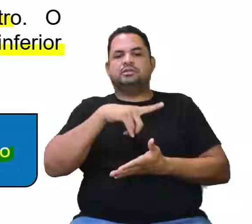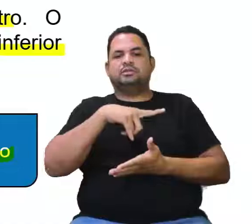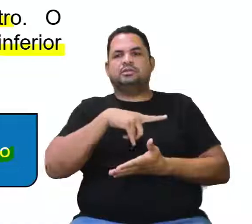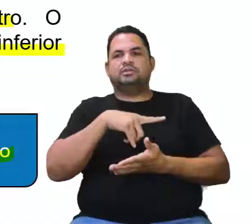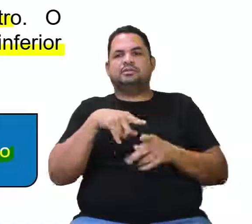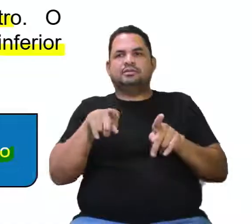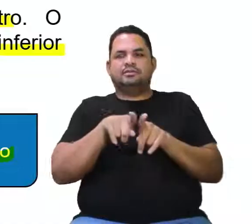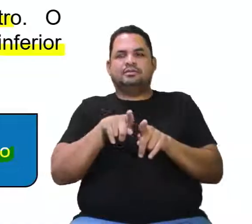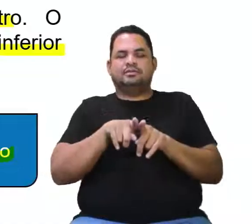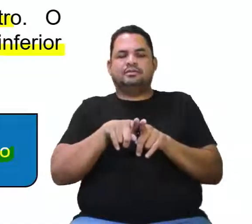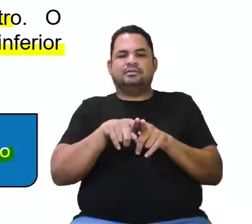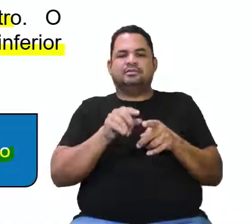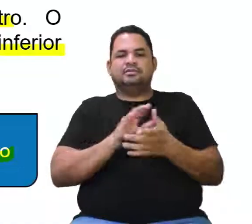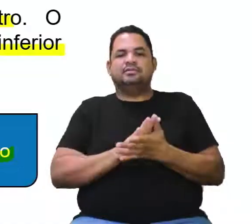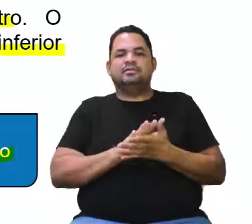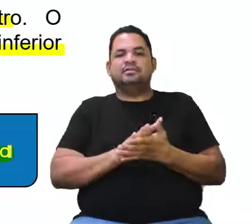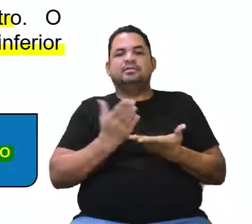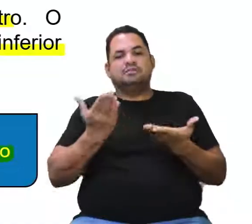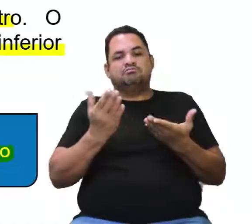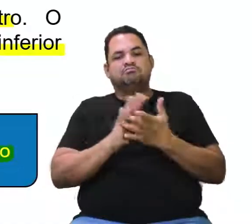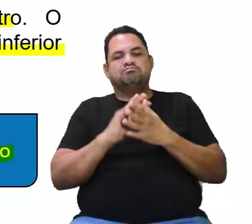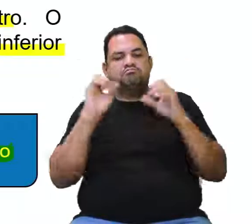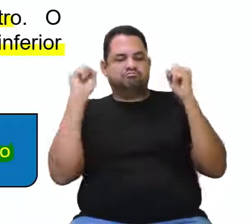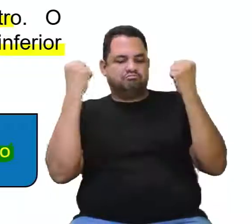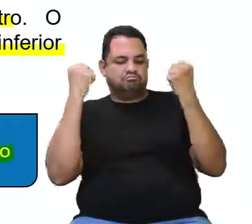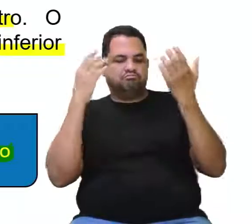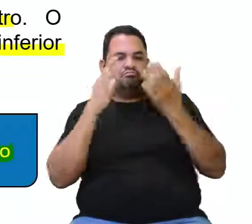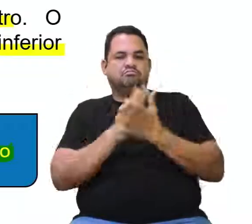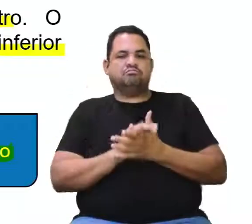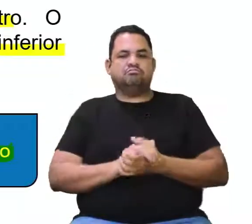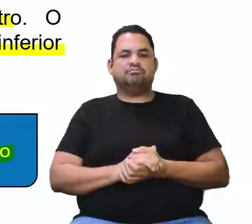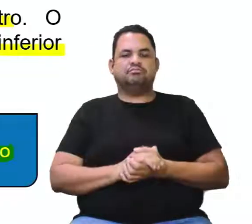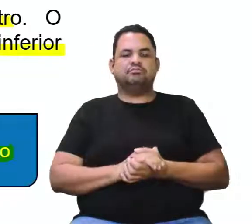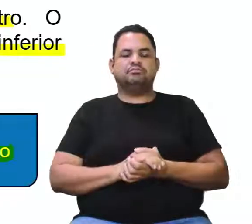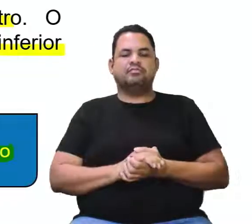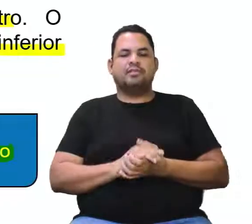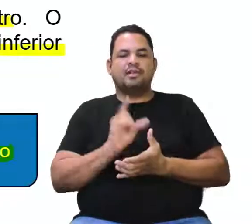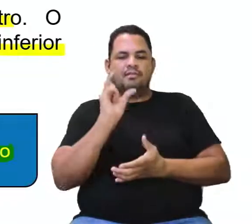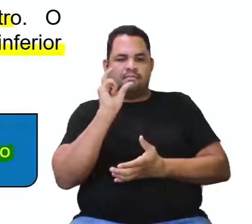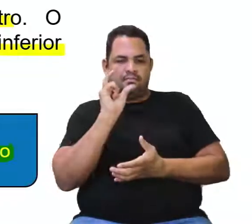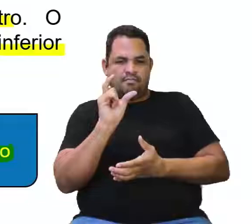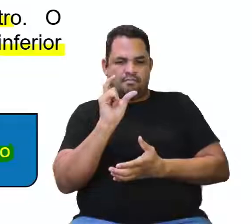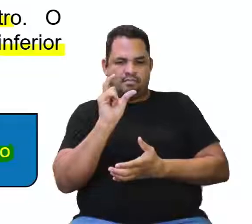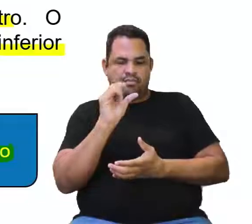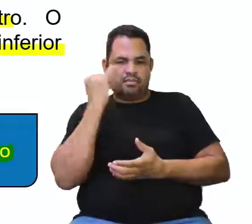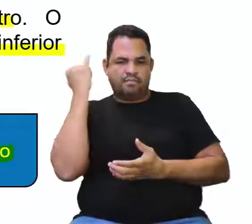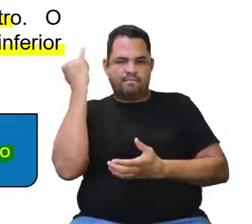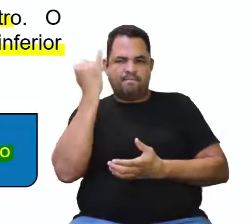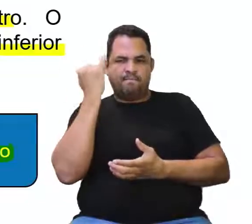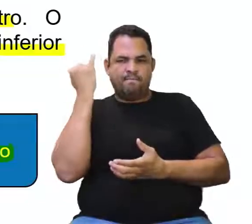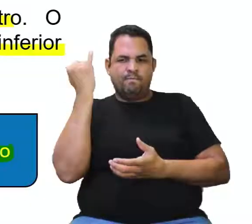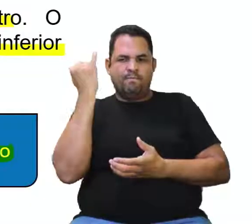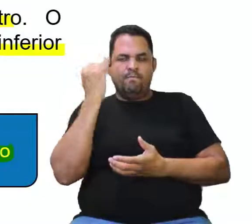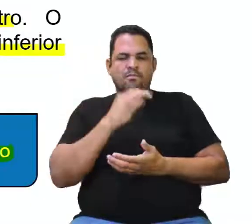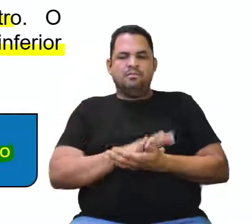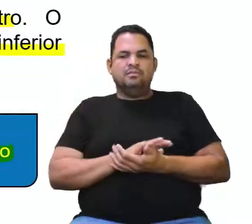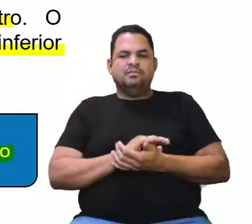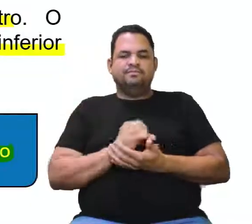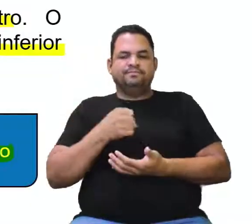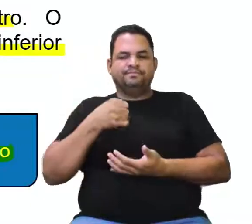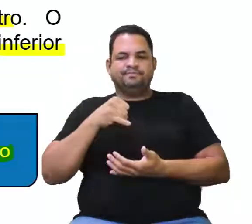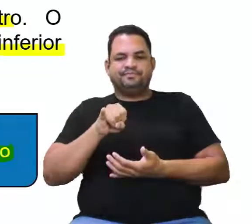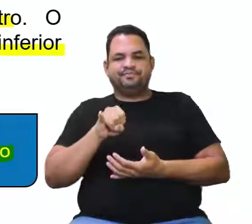ter também a questão do condicionamento físico. E aí essa palavra, ela é nossa palavra de chave. Então, se